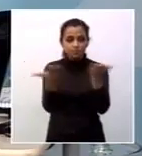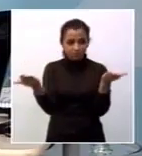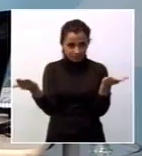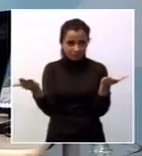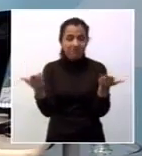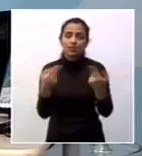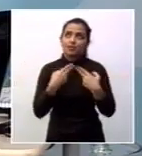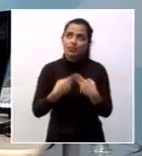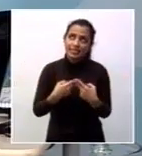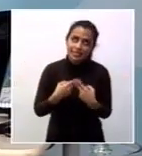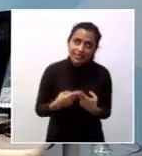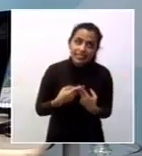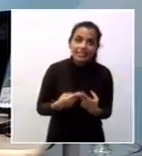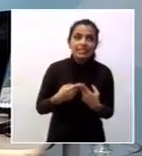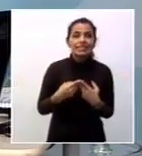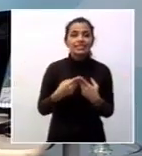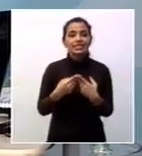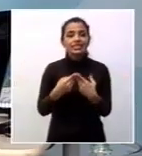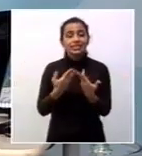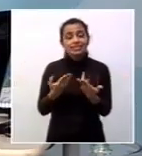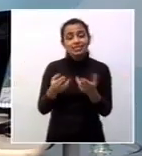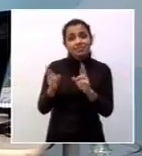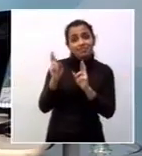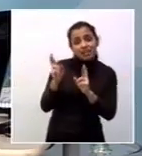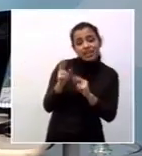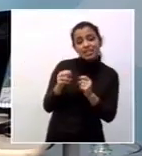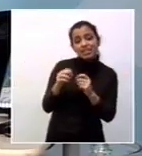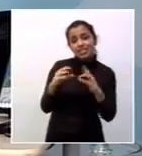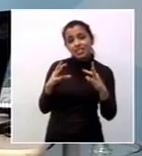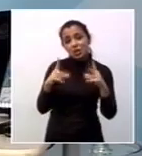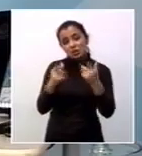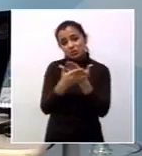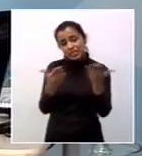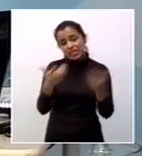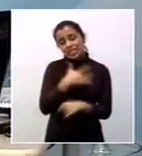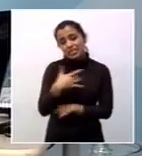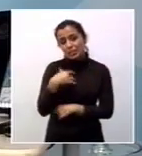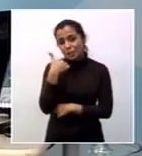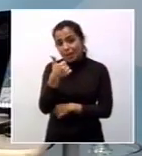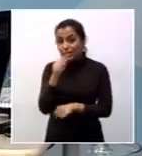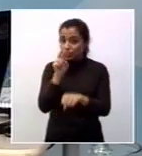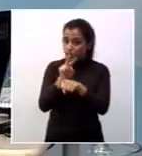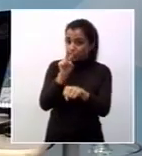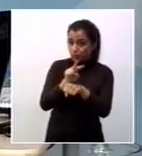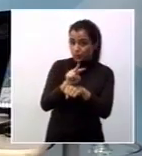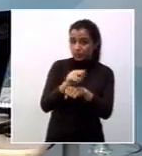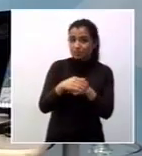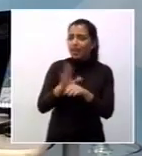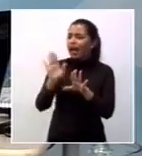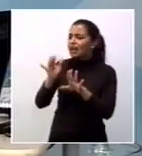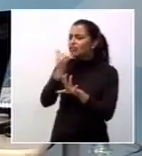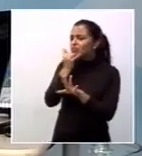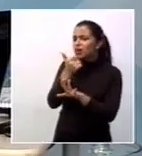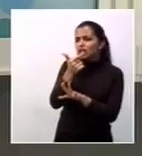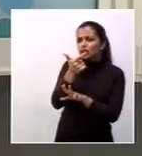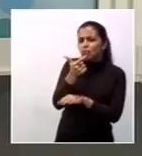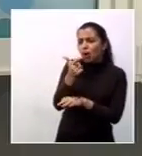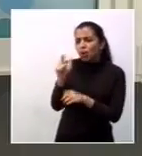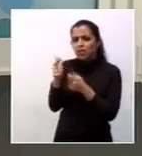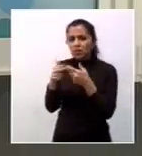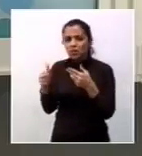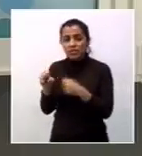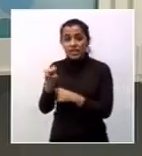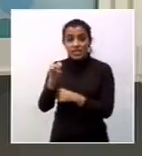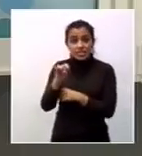a paciência e espero que vocês estejam bem, fiquem bem, se cuidem. Só uma última fala. Se vocês acharem que a gente